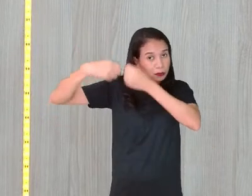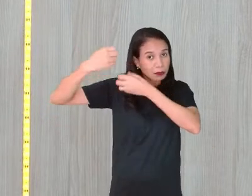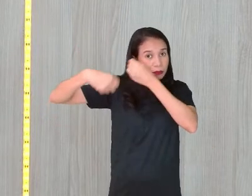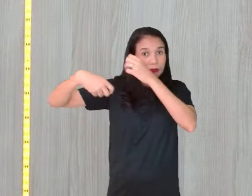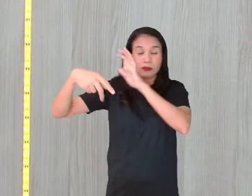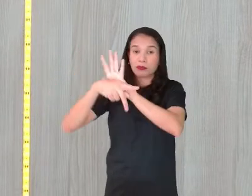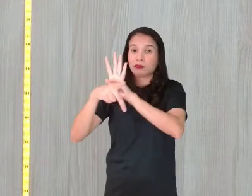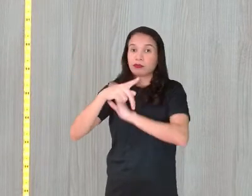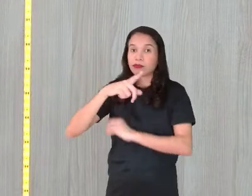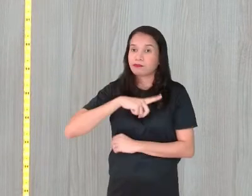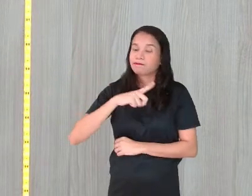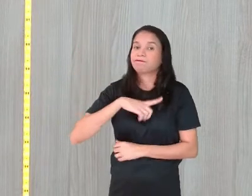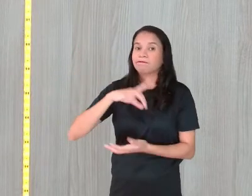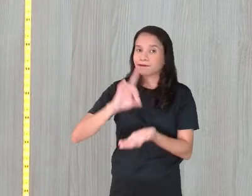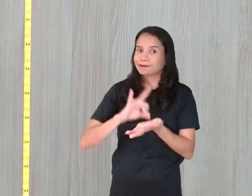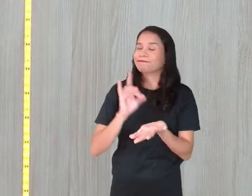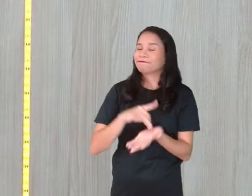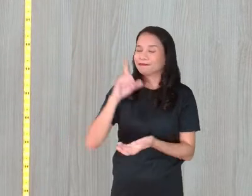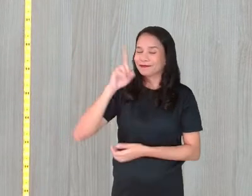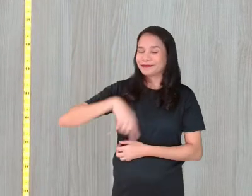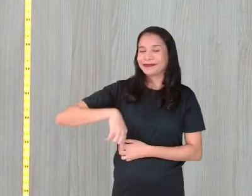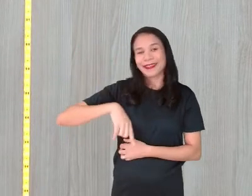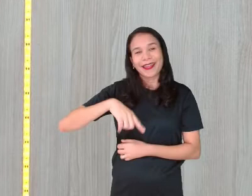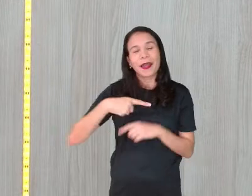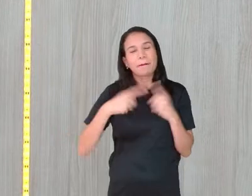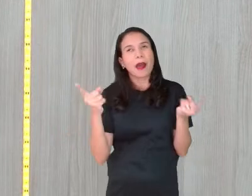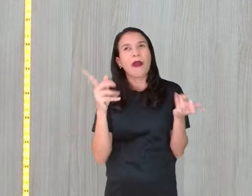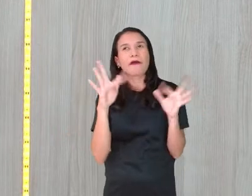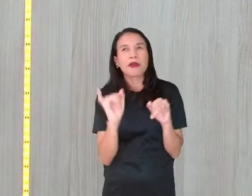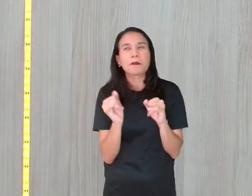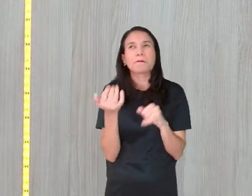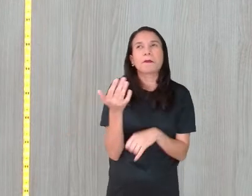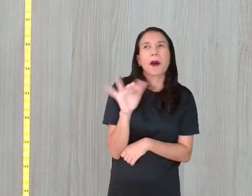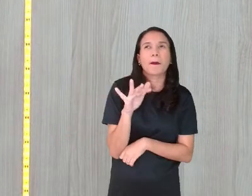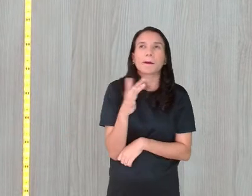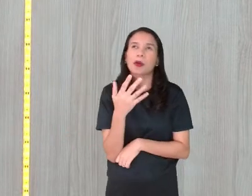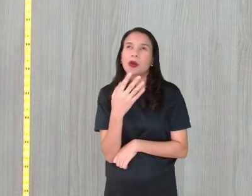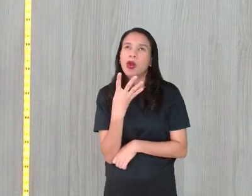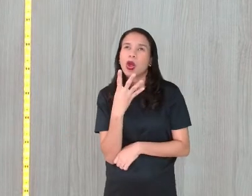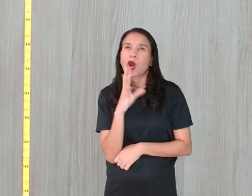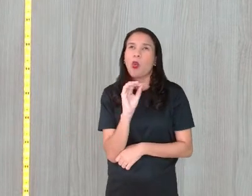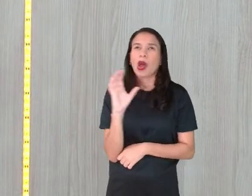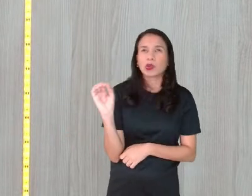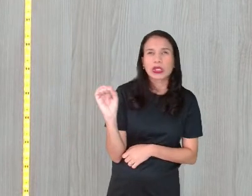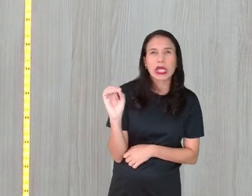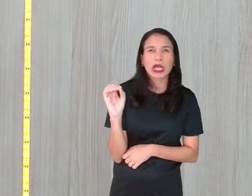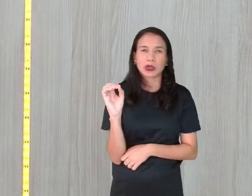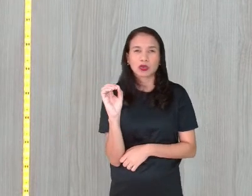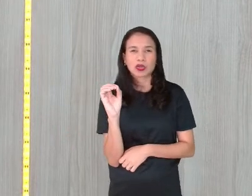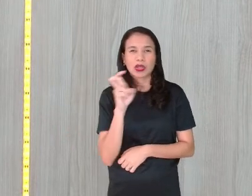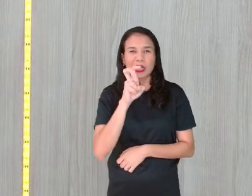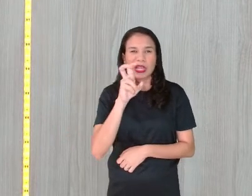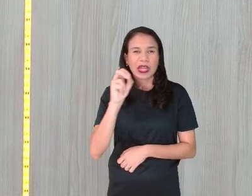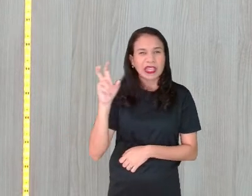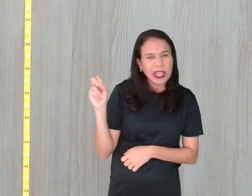é dos latifúndios. Mas, enfim, você tem aí em torno de 400, 500 quilos Na boi, base de na 400. base de